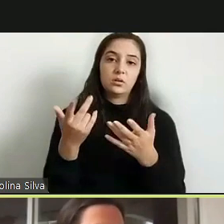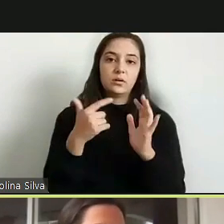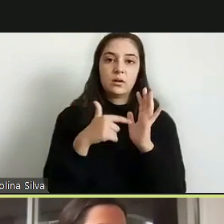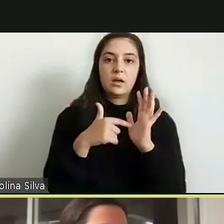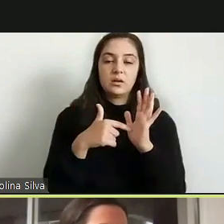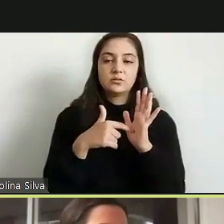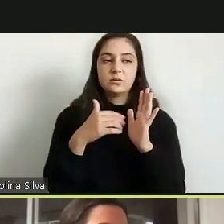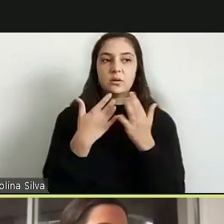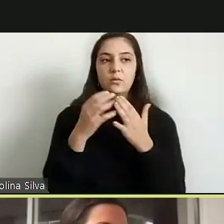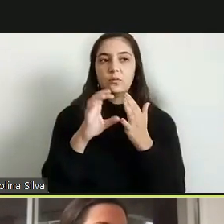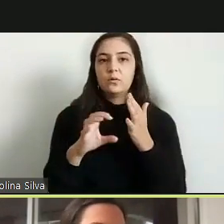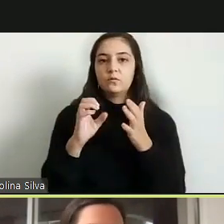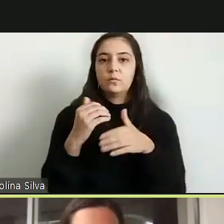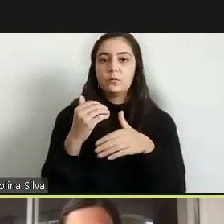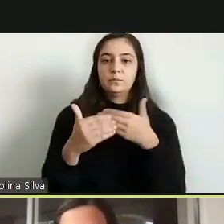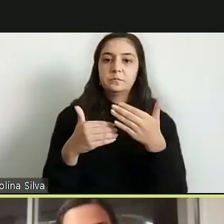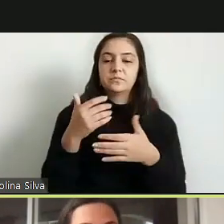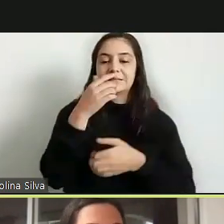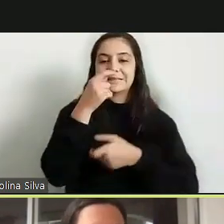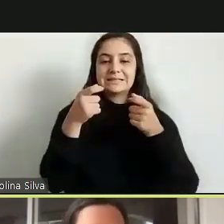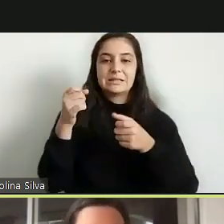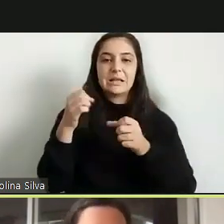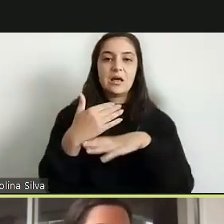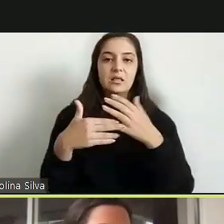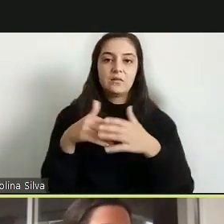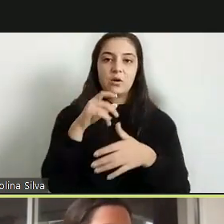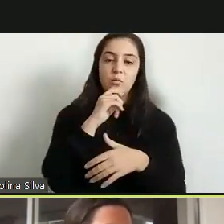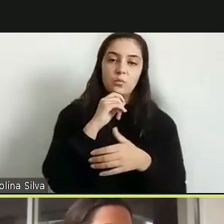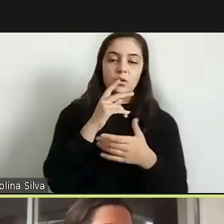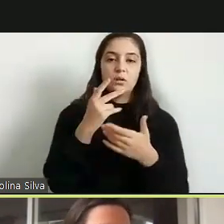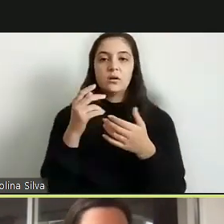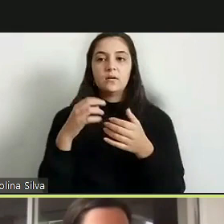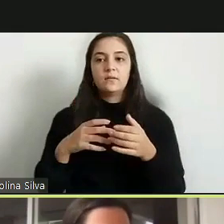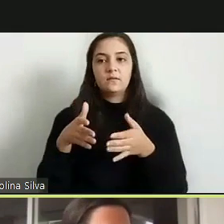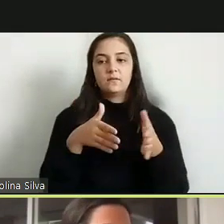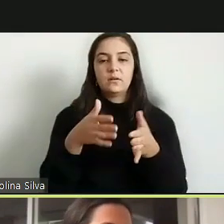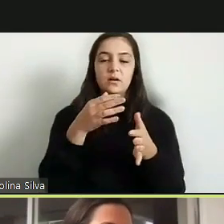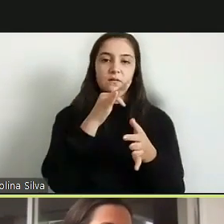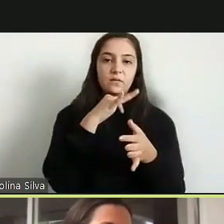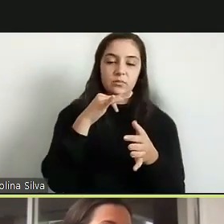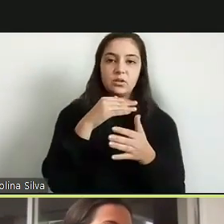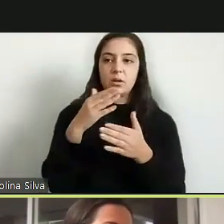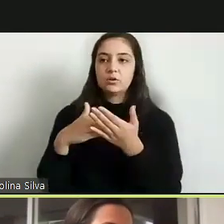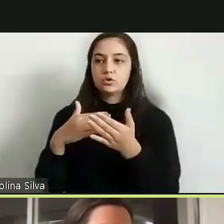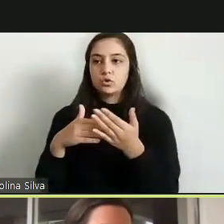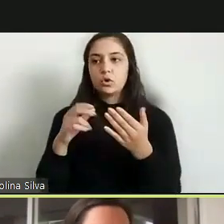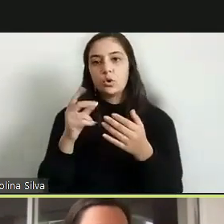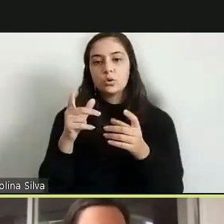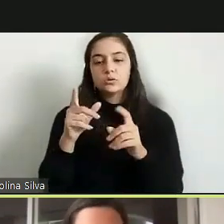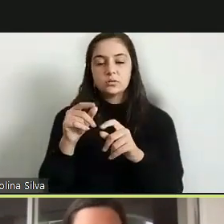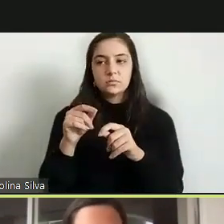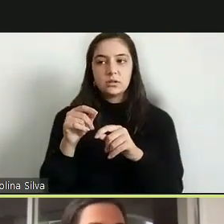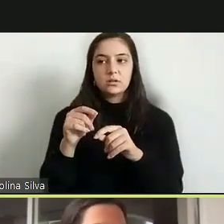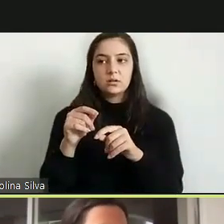formas de entrar na cidadania ativa. Pode ser pela via da educação, por via familiar, até pela escola, ou então